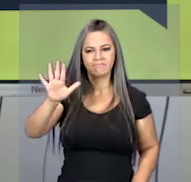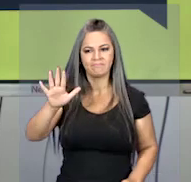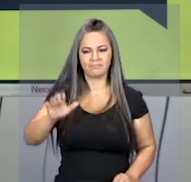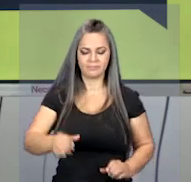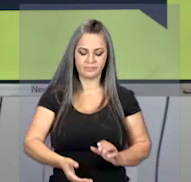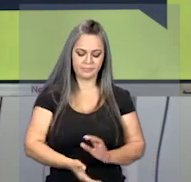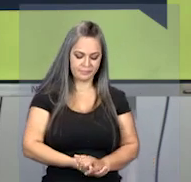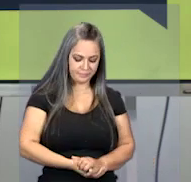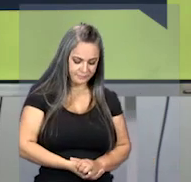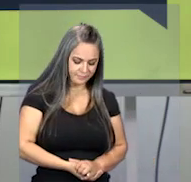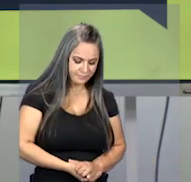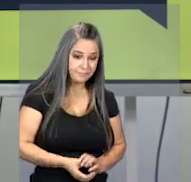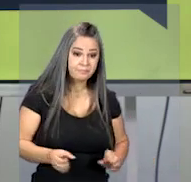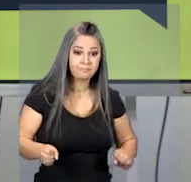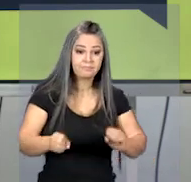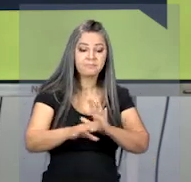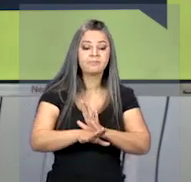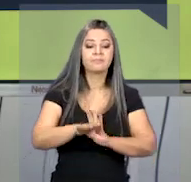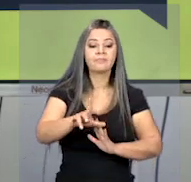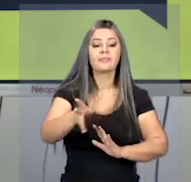Bom, o que aprendemos hoje?